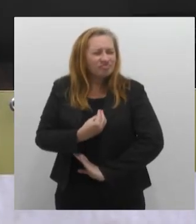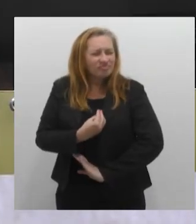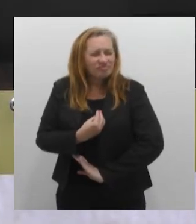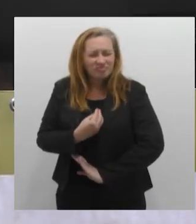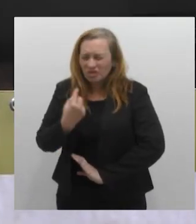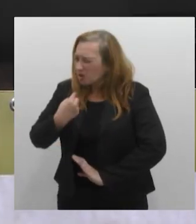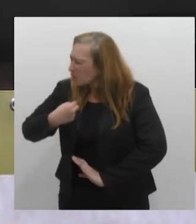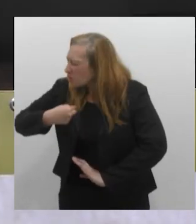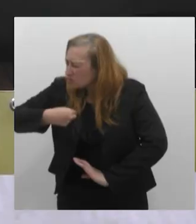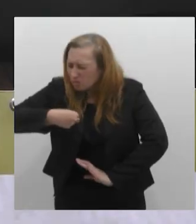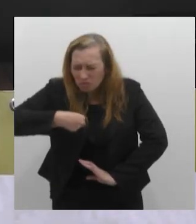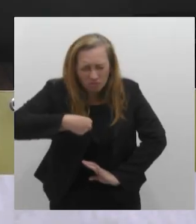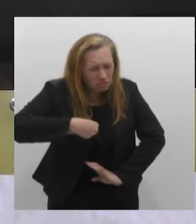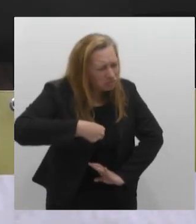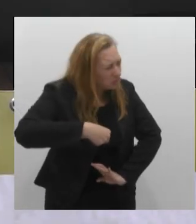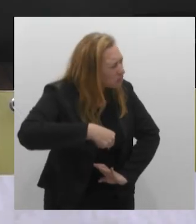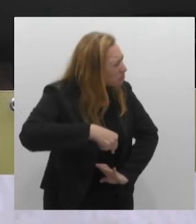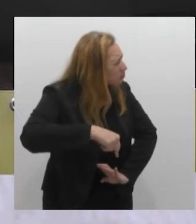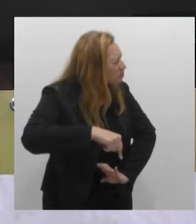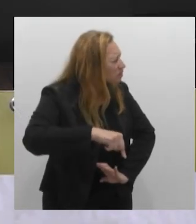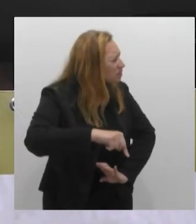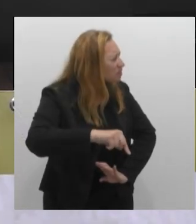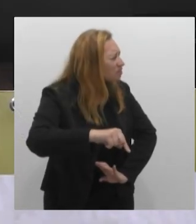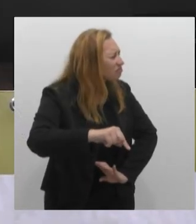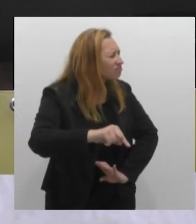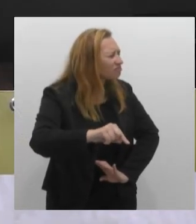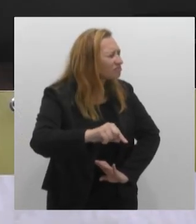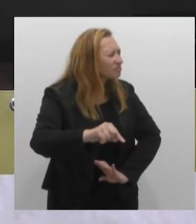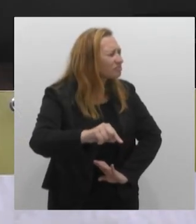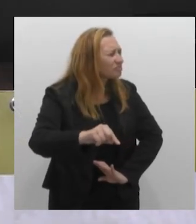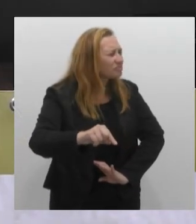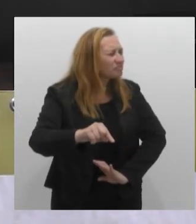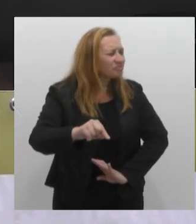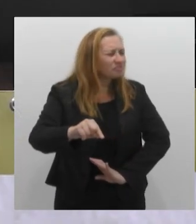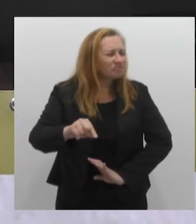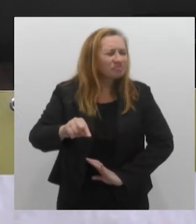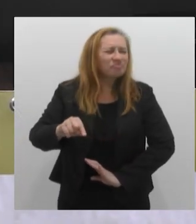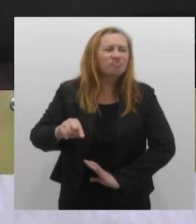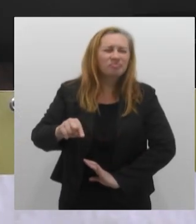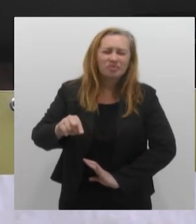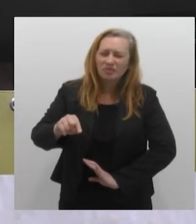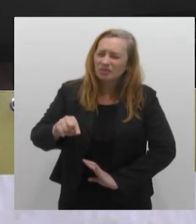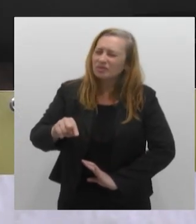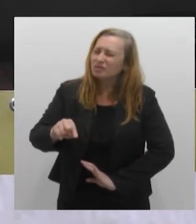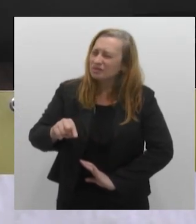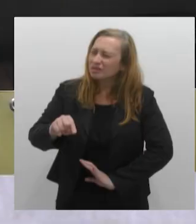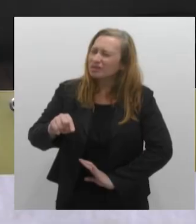Fui embora, disse ao Pai, dá-me o que é meu,